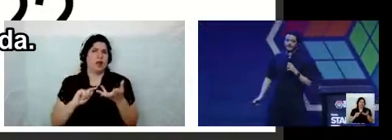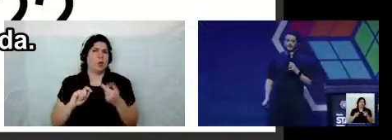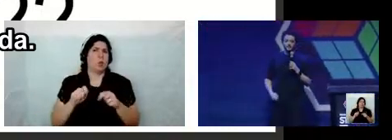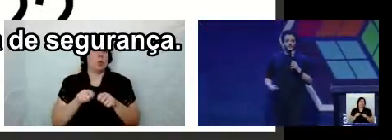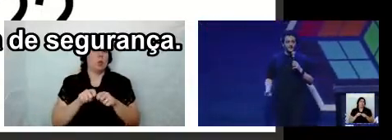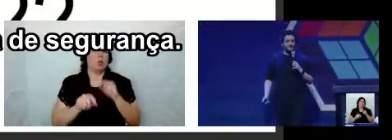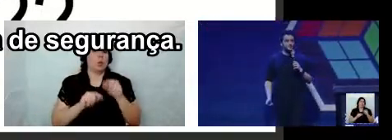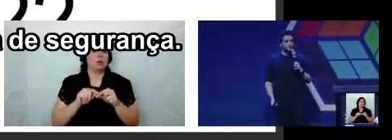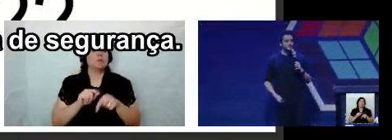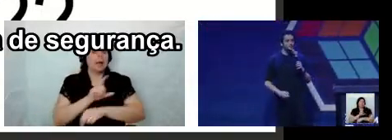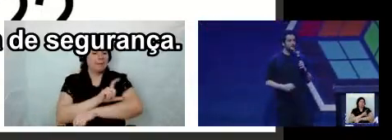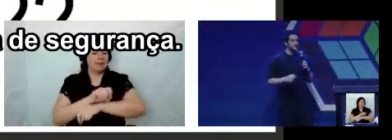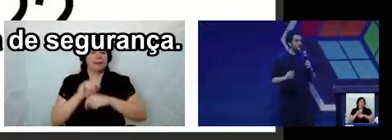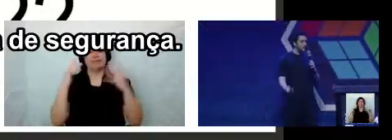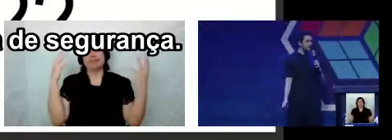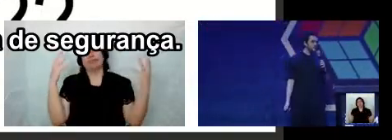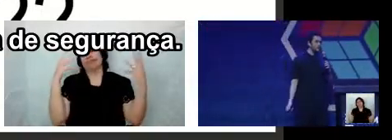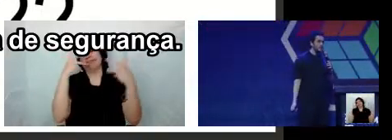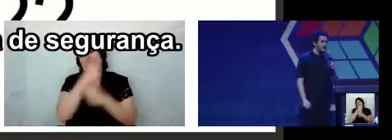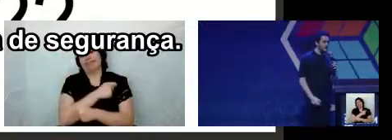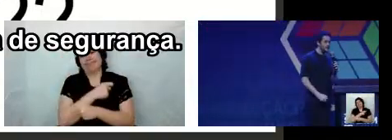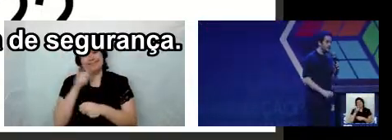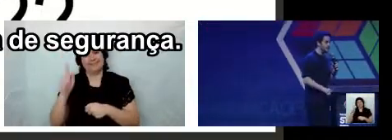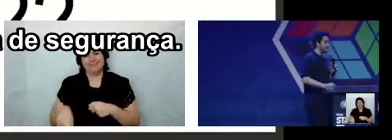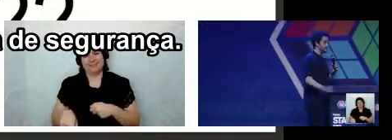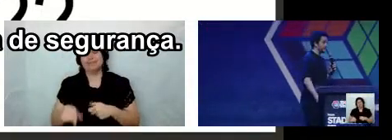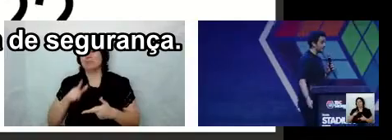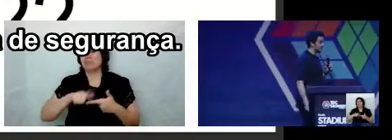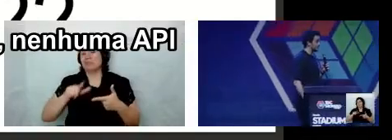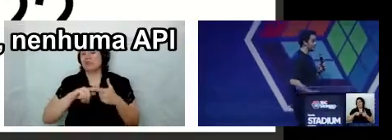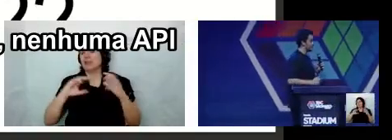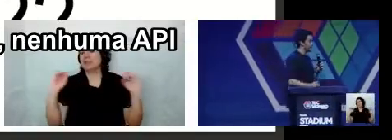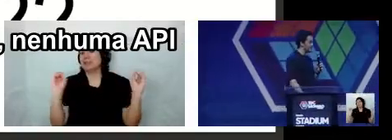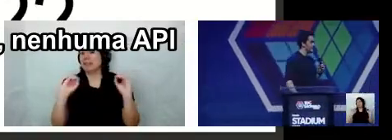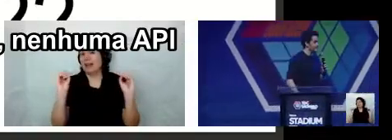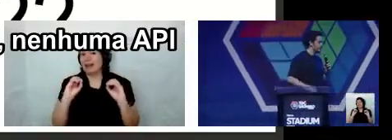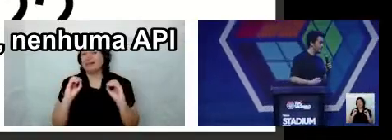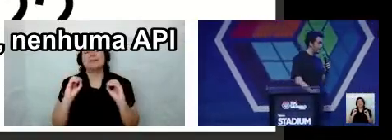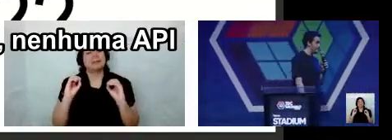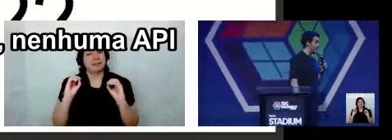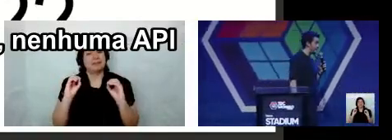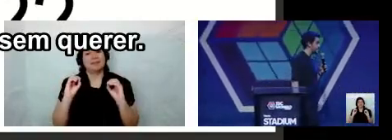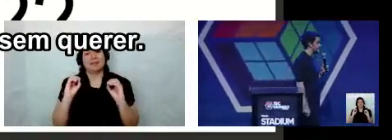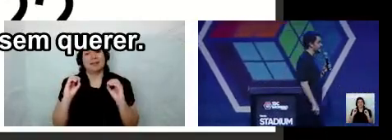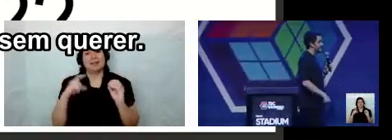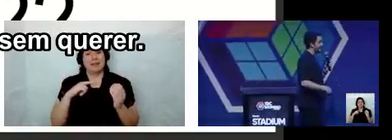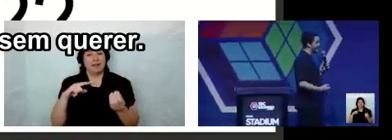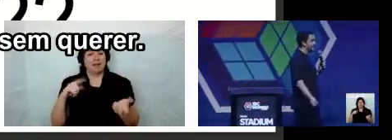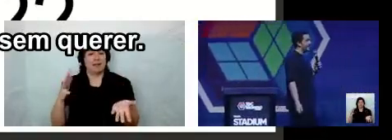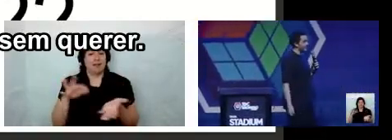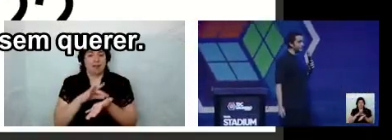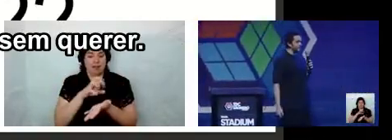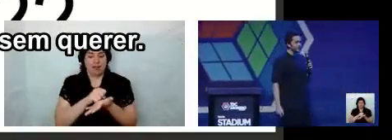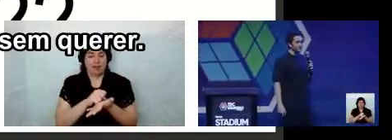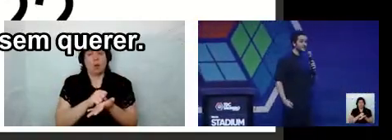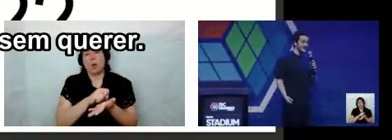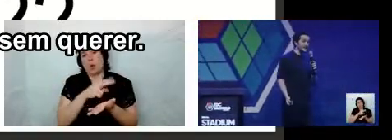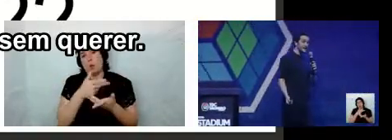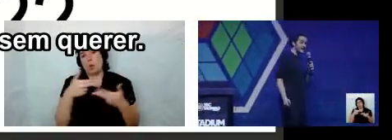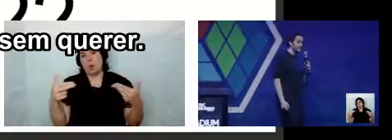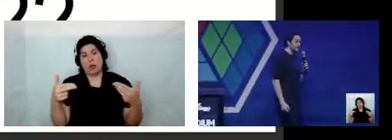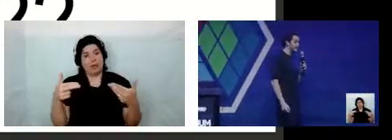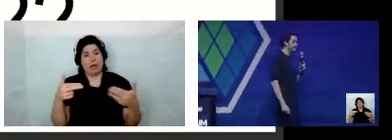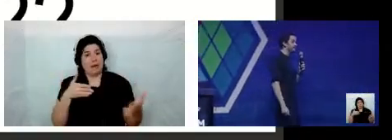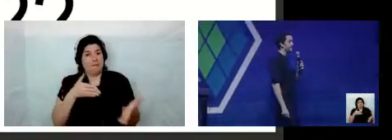pipeline está linda, não passa nenhum tipo de problema de segurança, então não tem nenhuma credencial, nenhuma API que acaba parando em produção